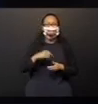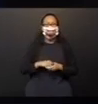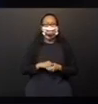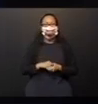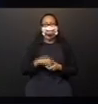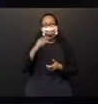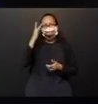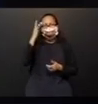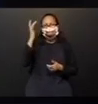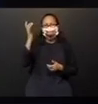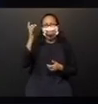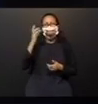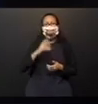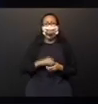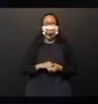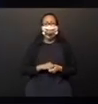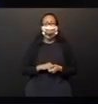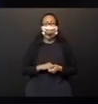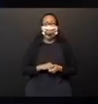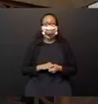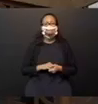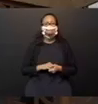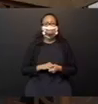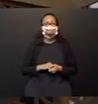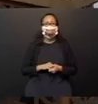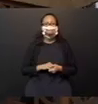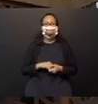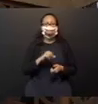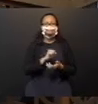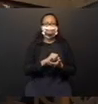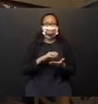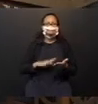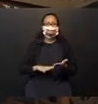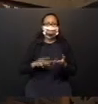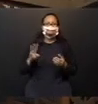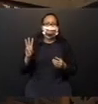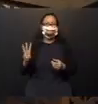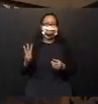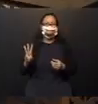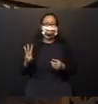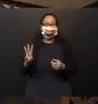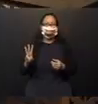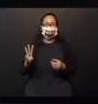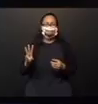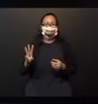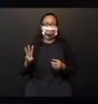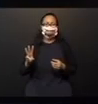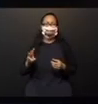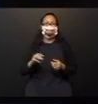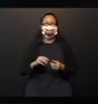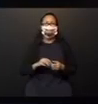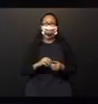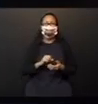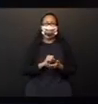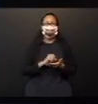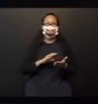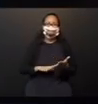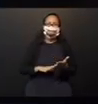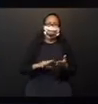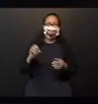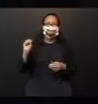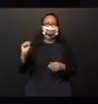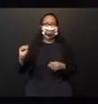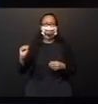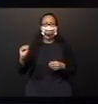Tá facinho, vai. Esse aqui tá facinho. No exercício 3, ele diz assim, desculpa, no exercício 8, ele